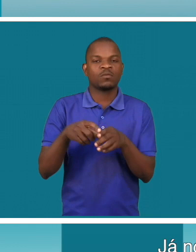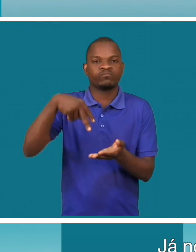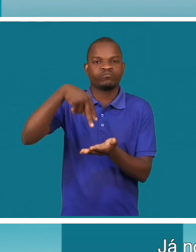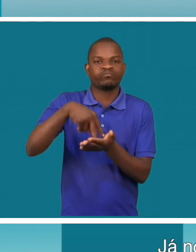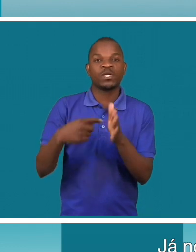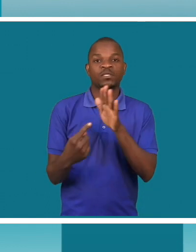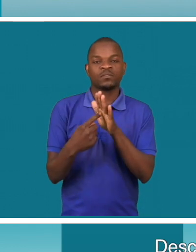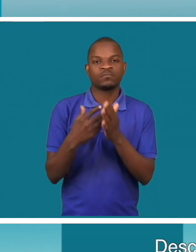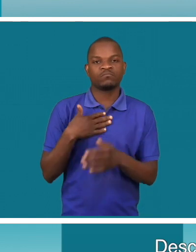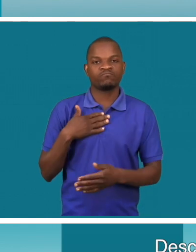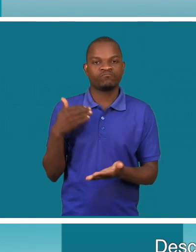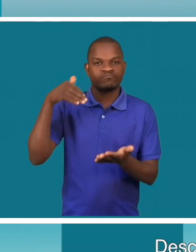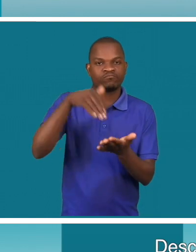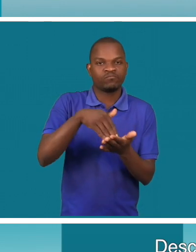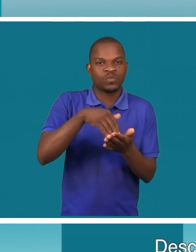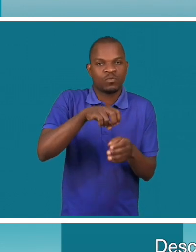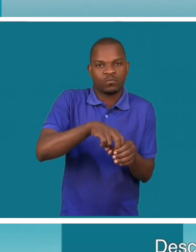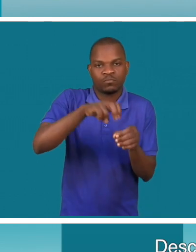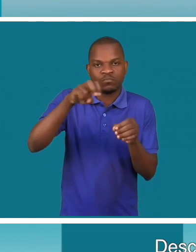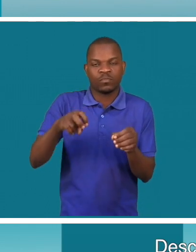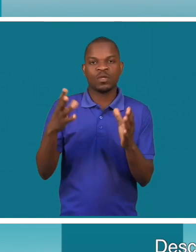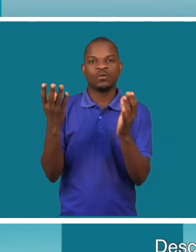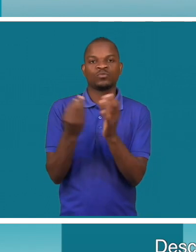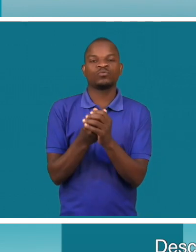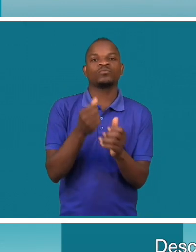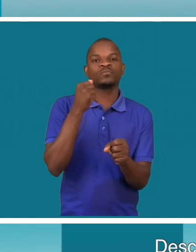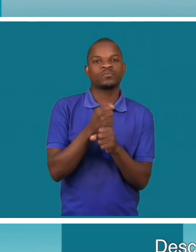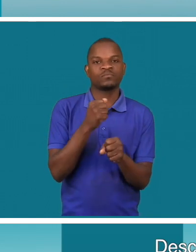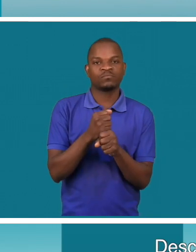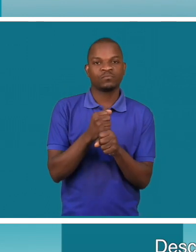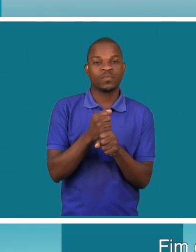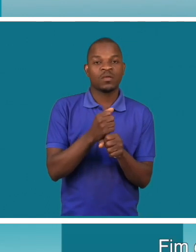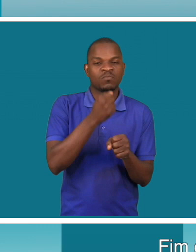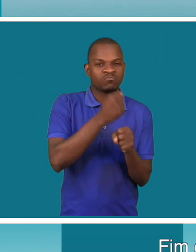na paragem. Eu desço e juntos vamos ao trabalho.